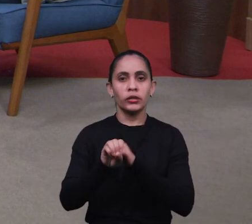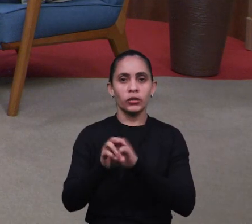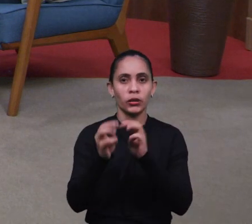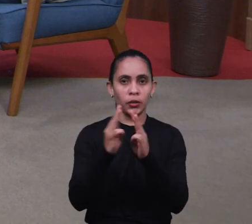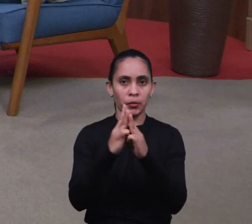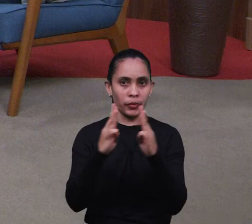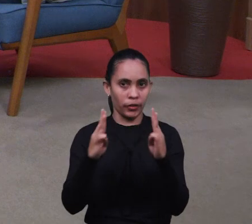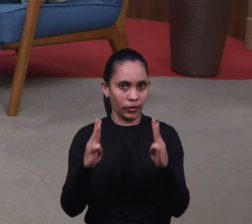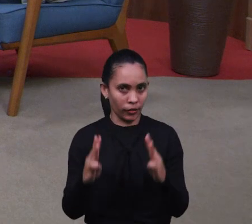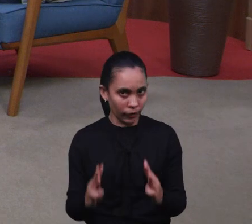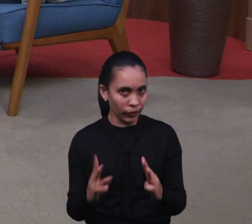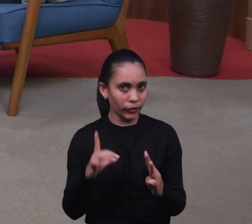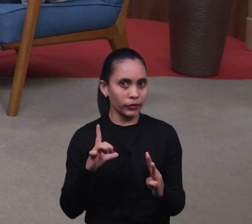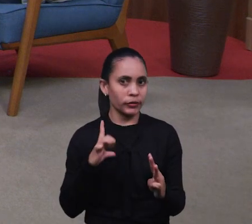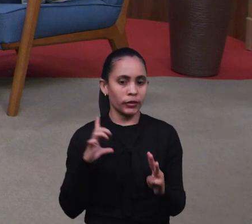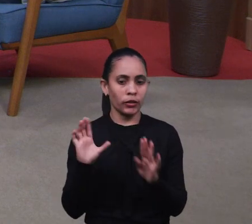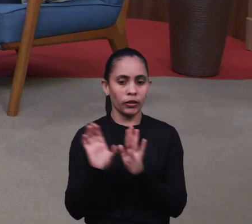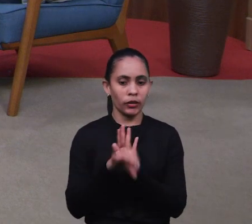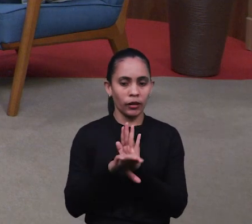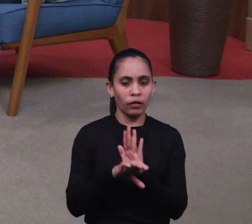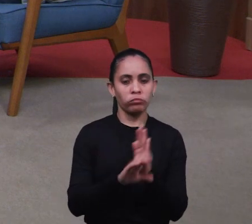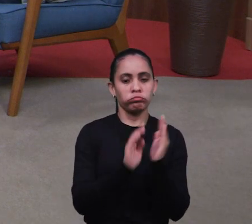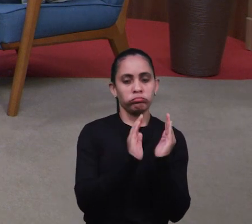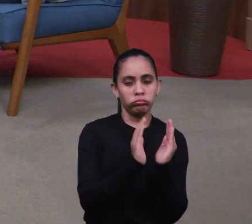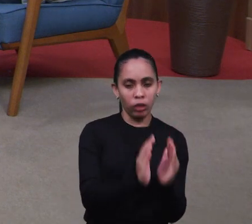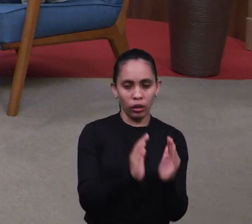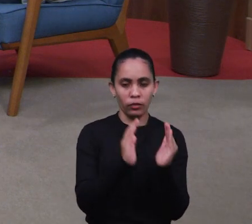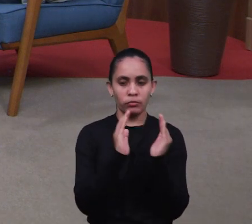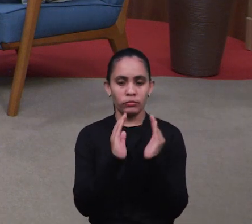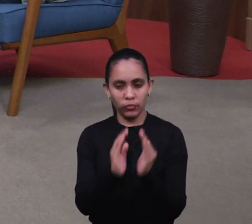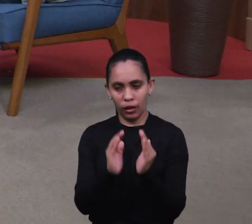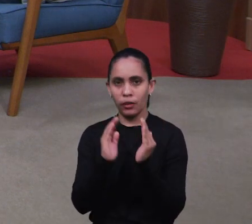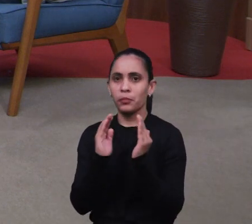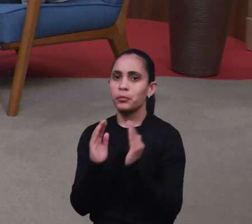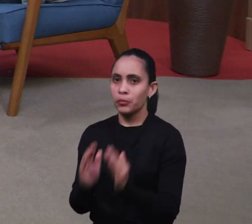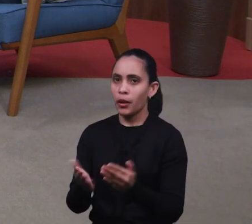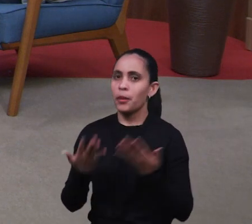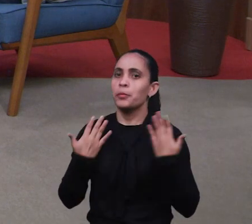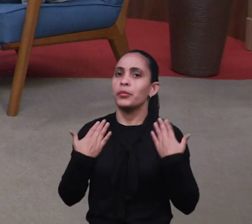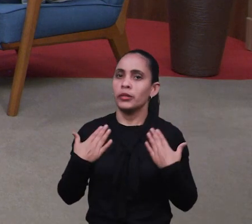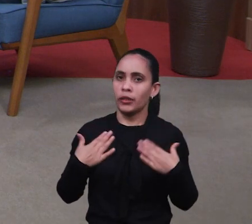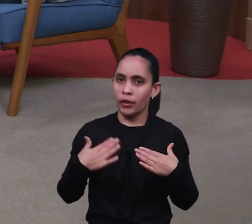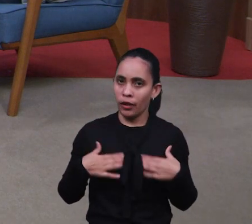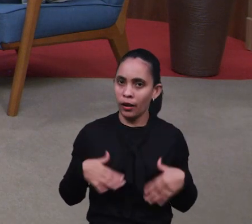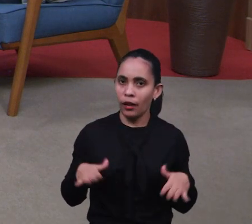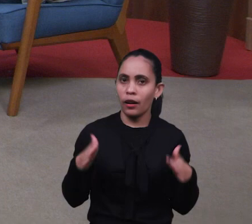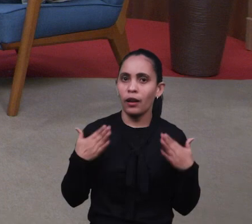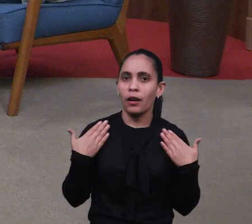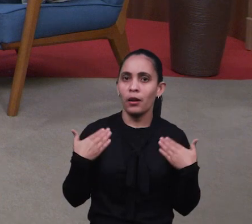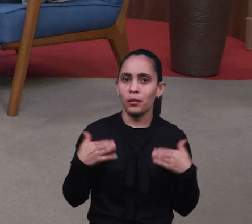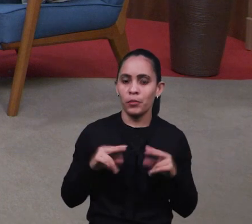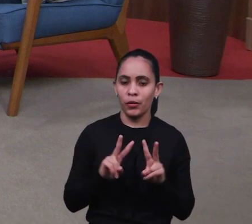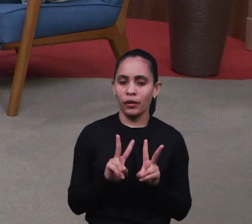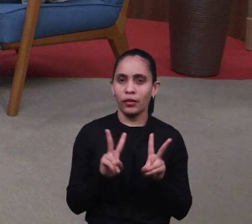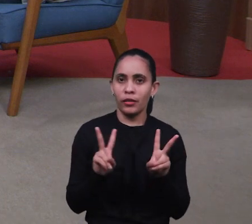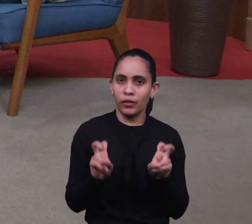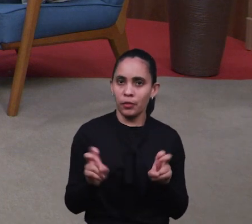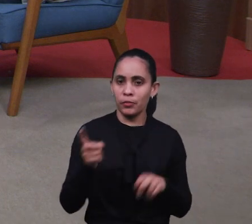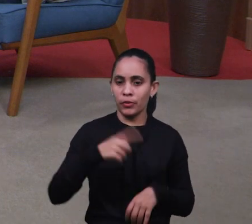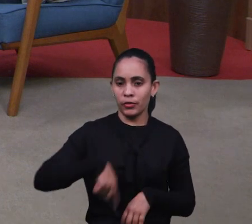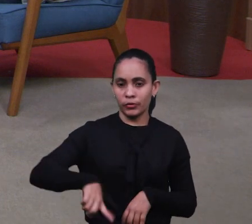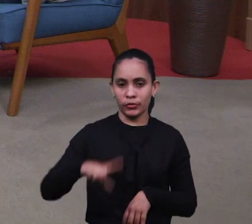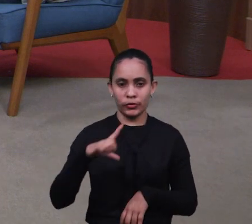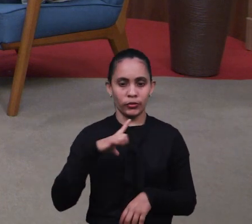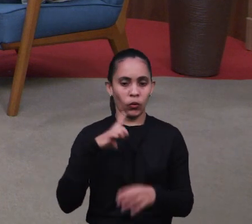livro de Cantares, quase que versículo a versículo, né? Quase que com muita calma, trazendo esse assunto, para que você tenha esse conteúdo de